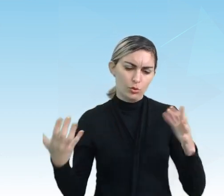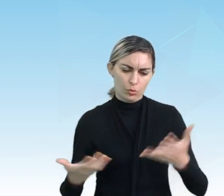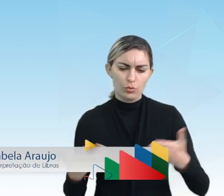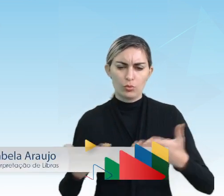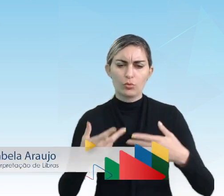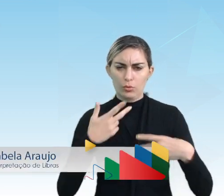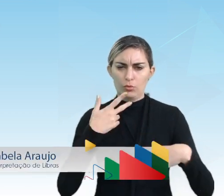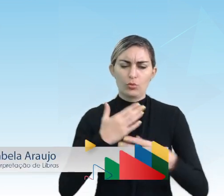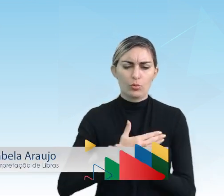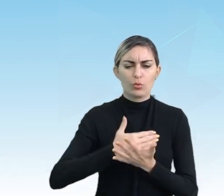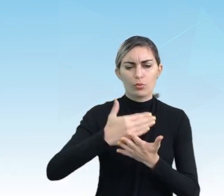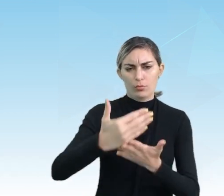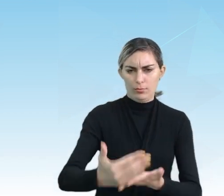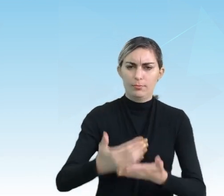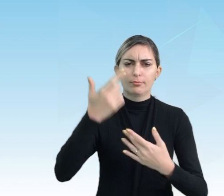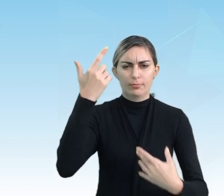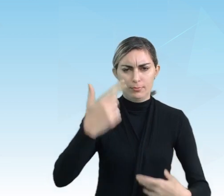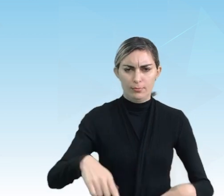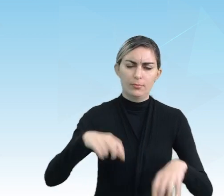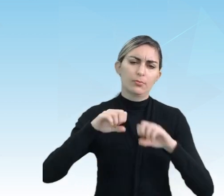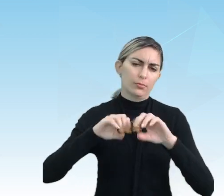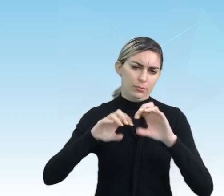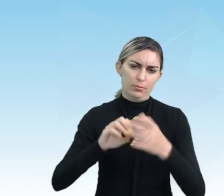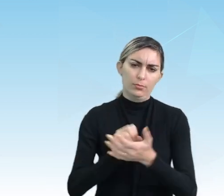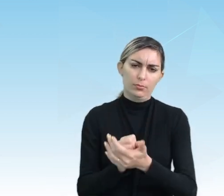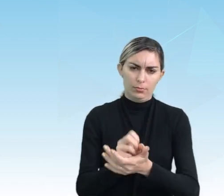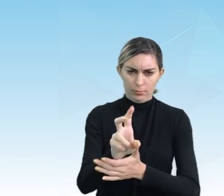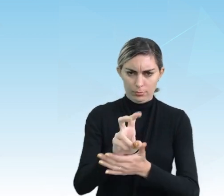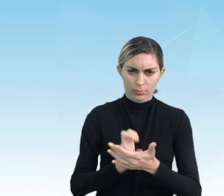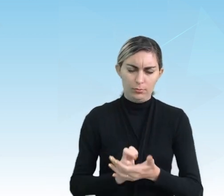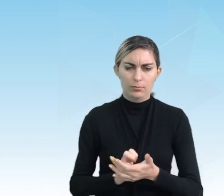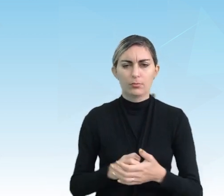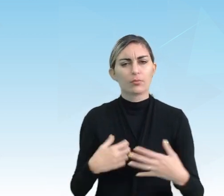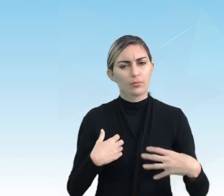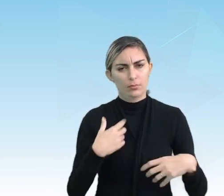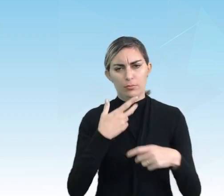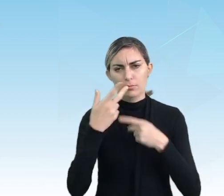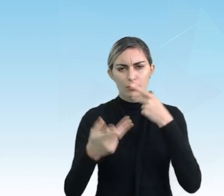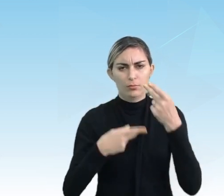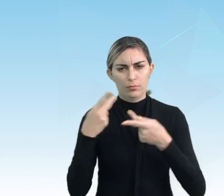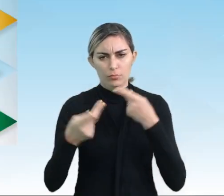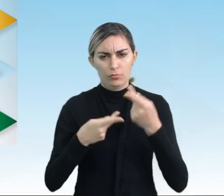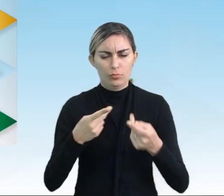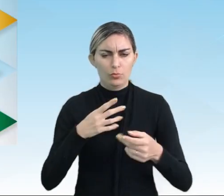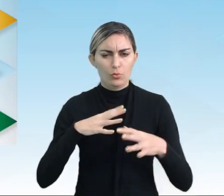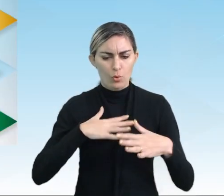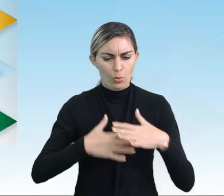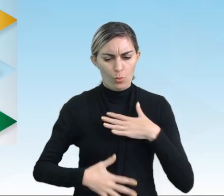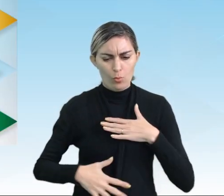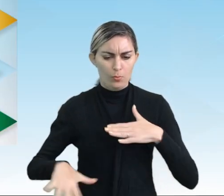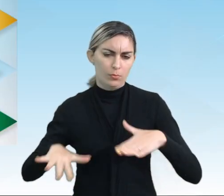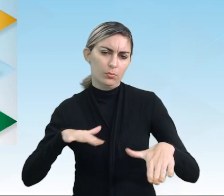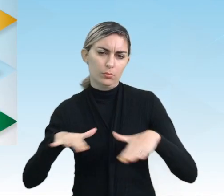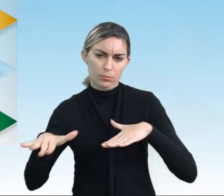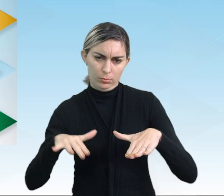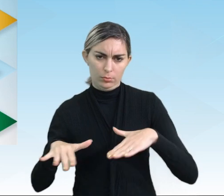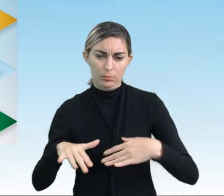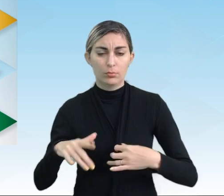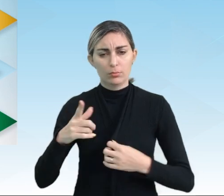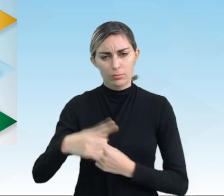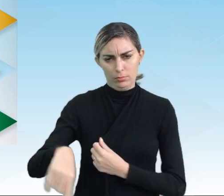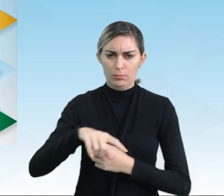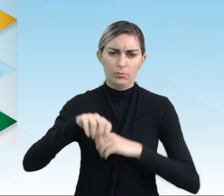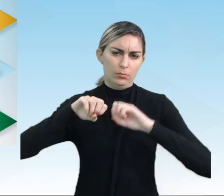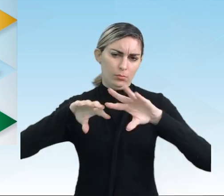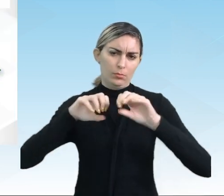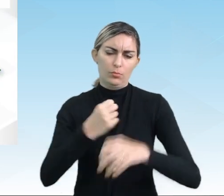nós iremos começar mais uma aula do EducaPé. Eu irei falar sobre o corpo em movimento. É a nossa